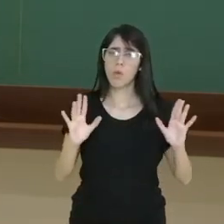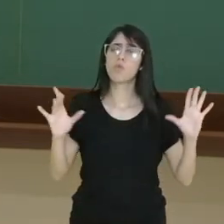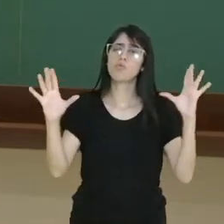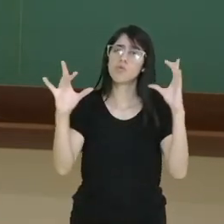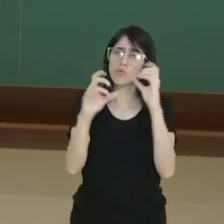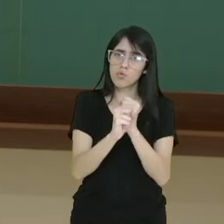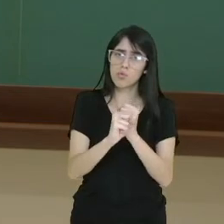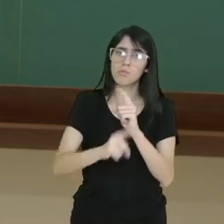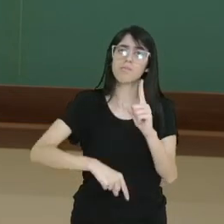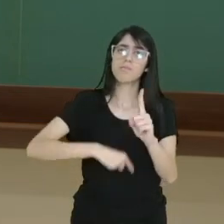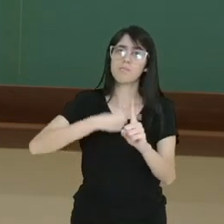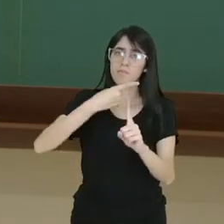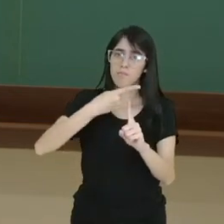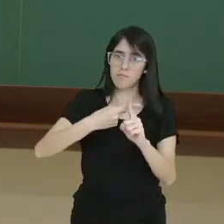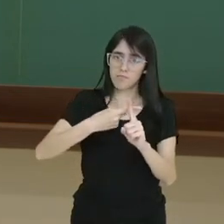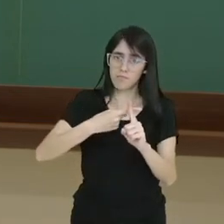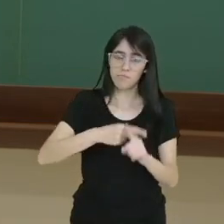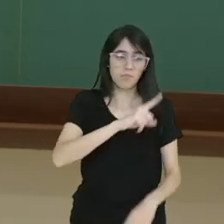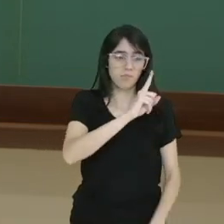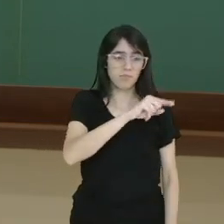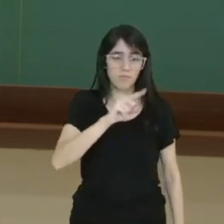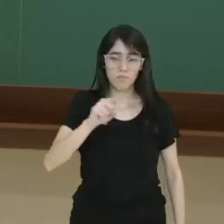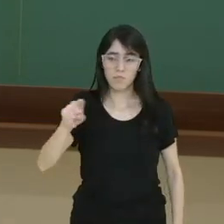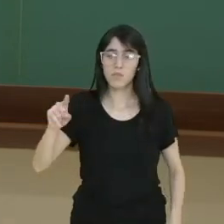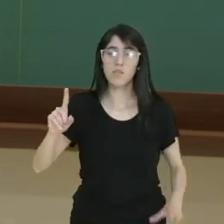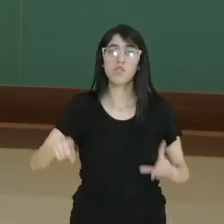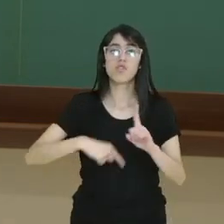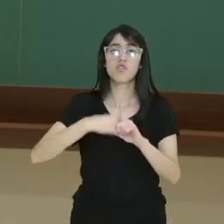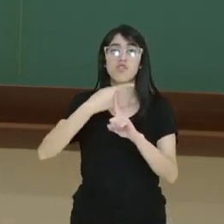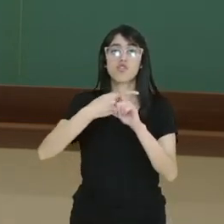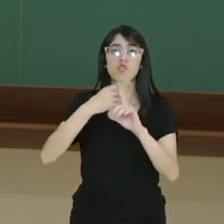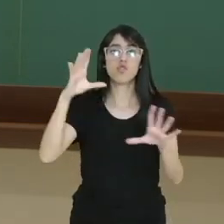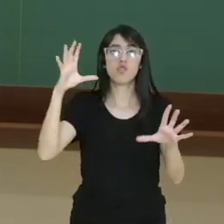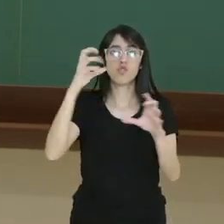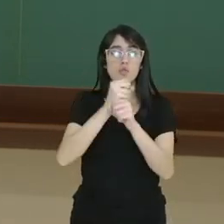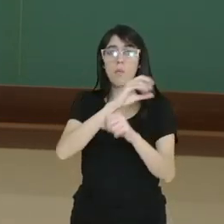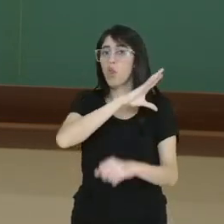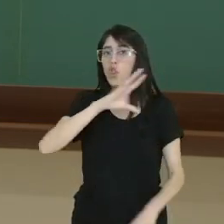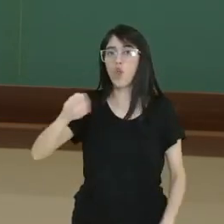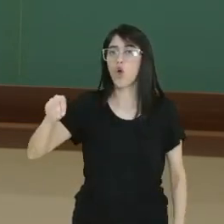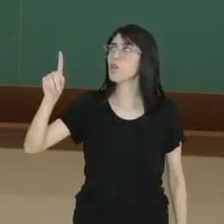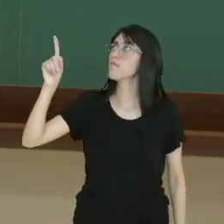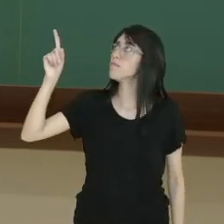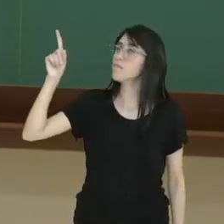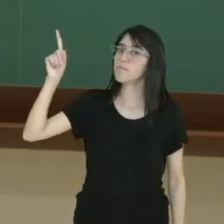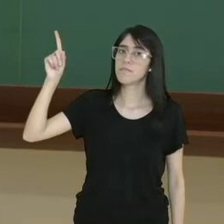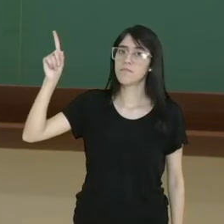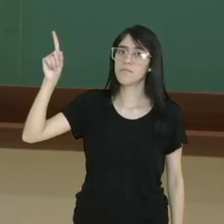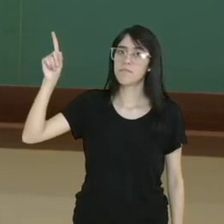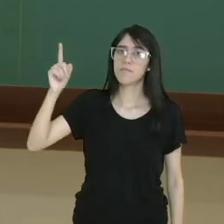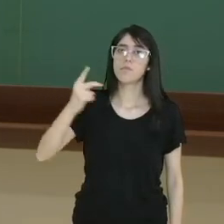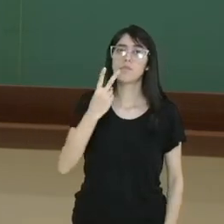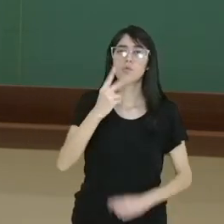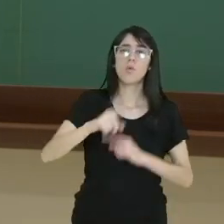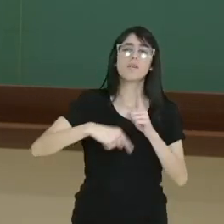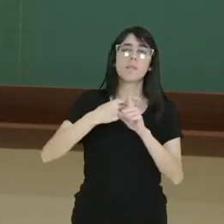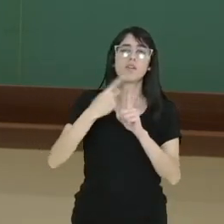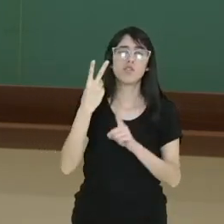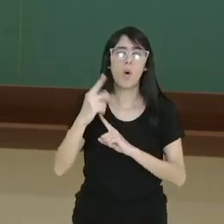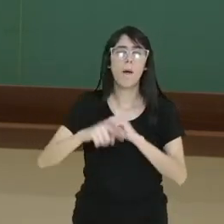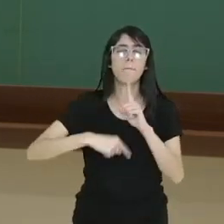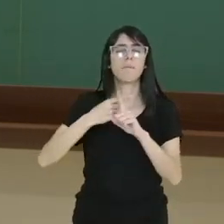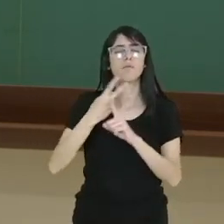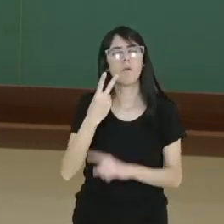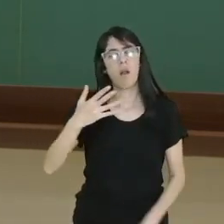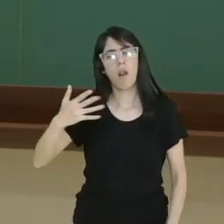Eu tenho que, não é a soma de todos os dados, eu tenho que somar todos eles. 2 mais 2 mais 2.